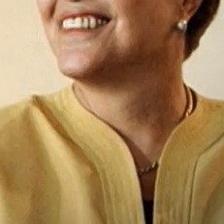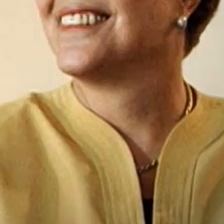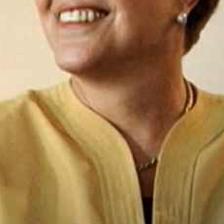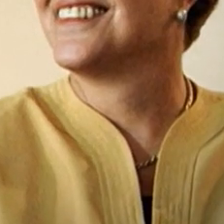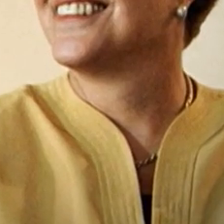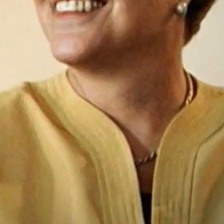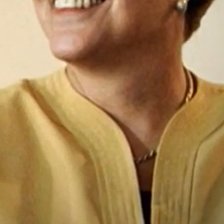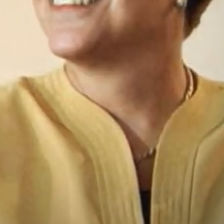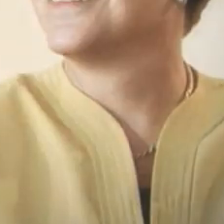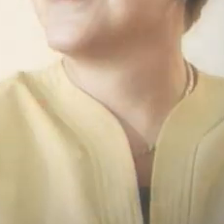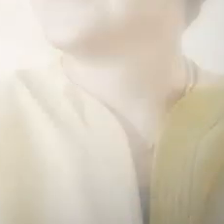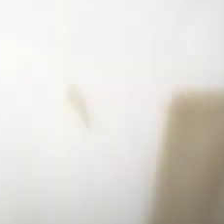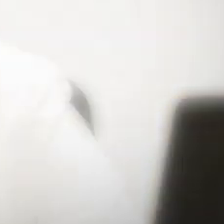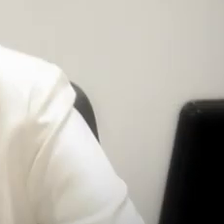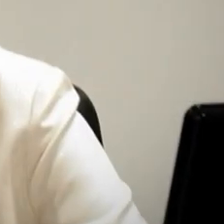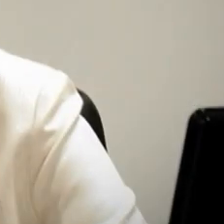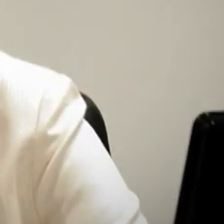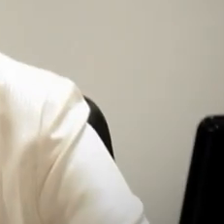Até